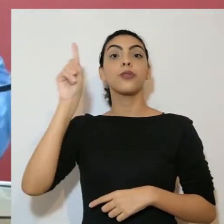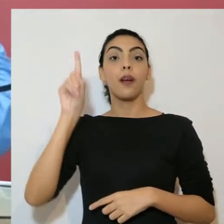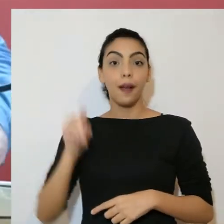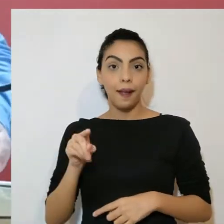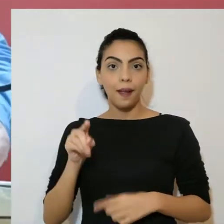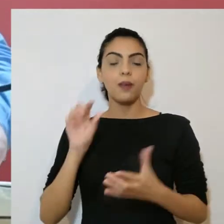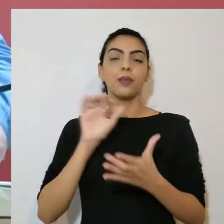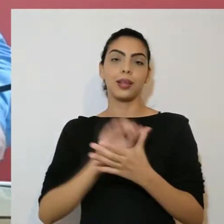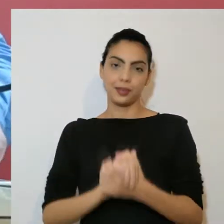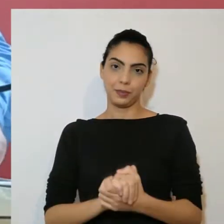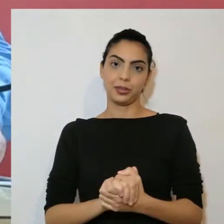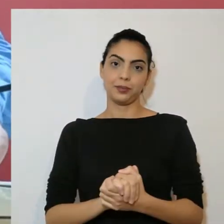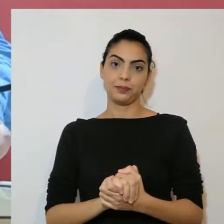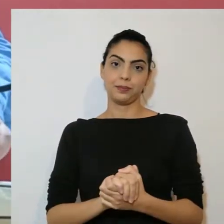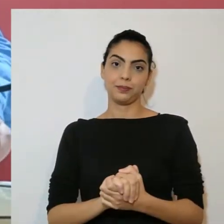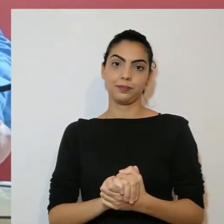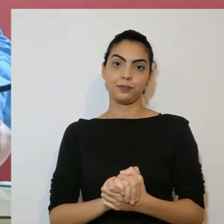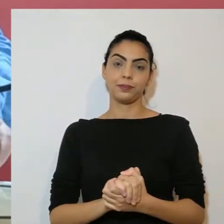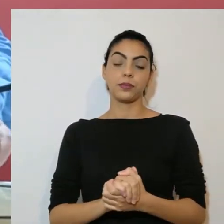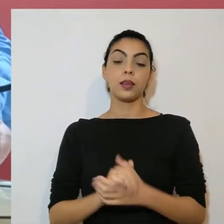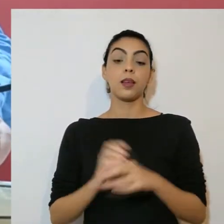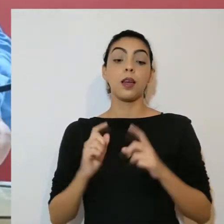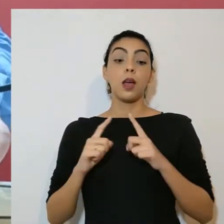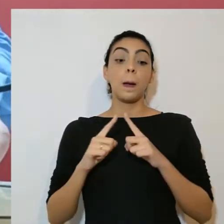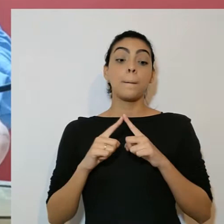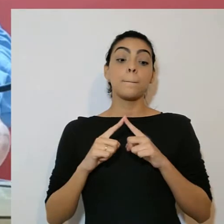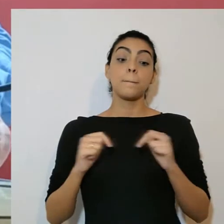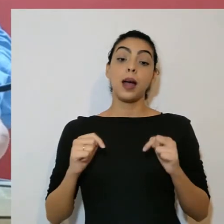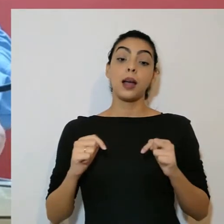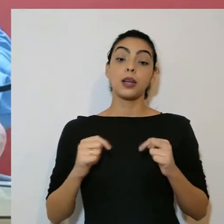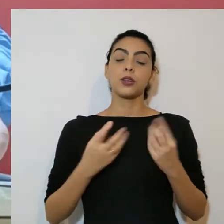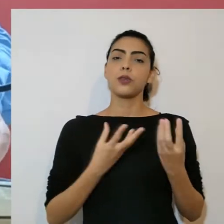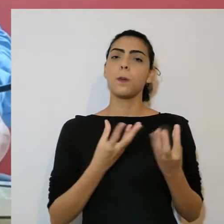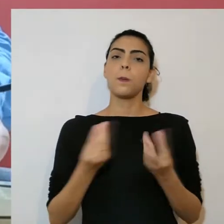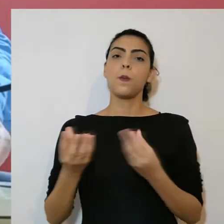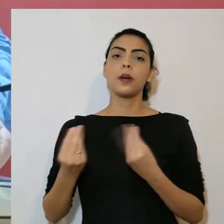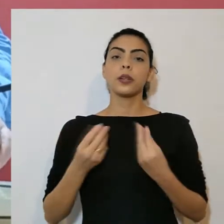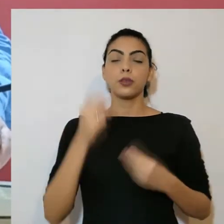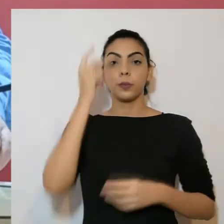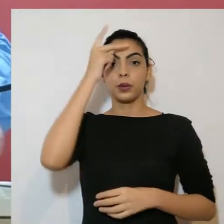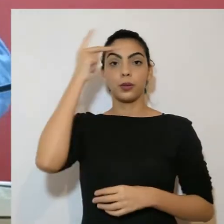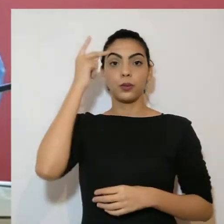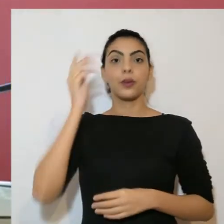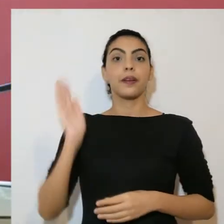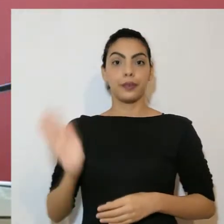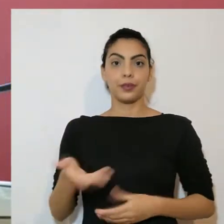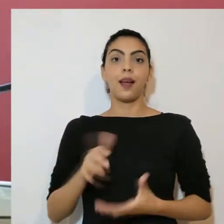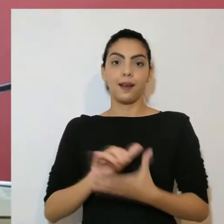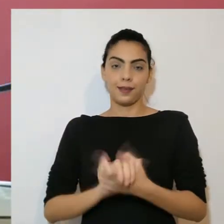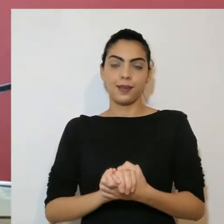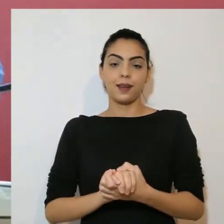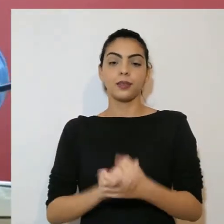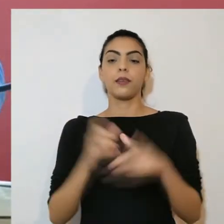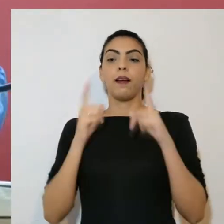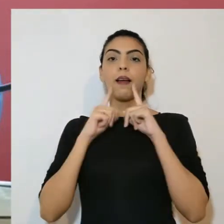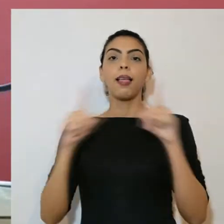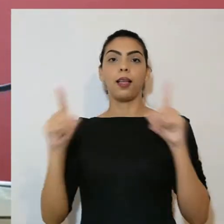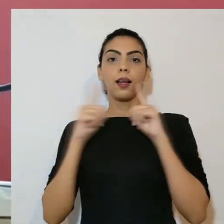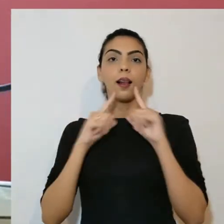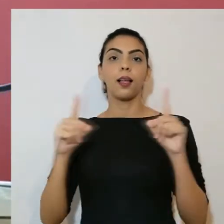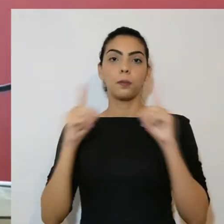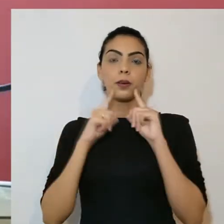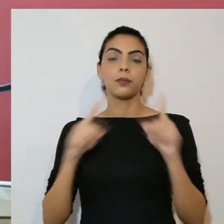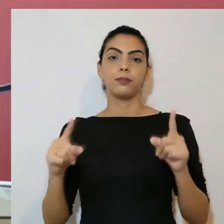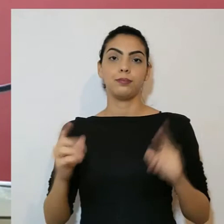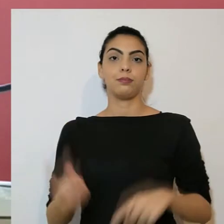Deus é que eles se casem. Mas também muitas pessoas casadas reclamam